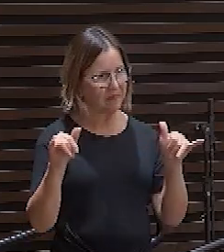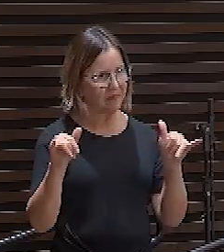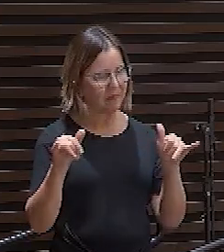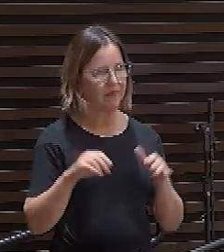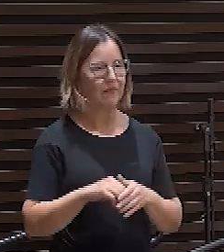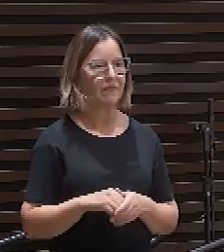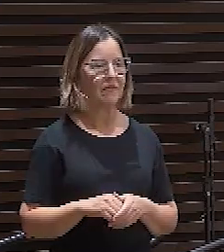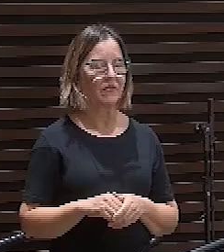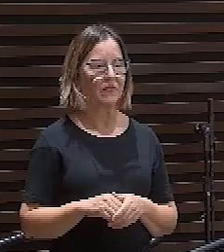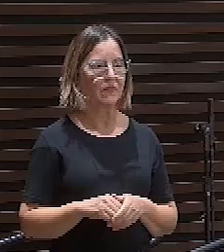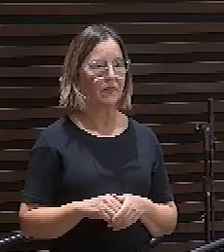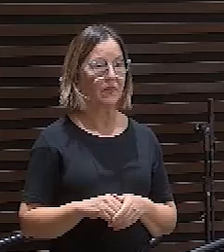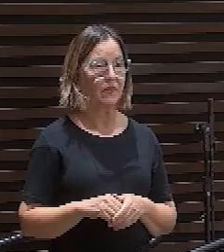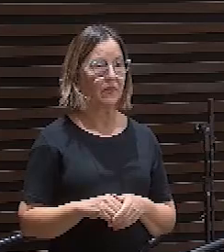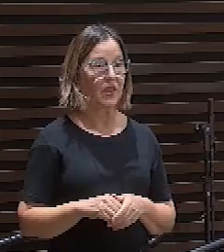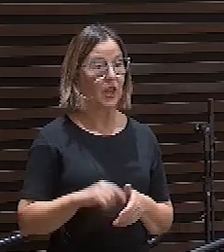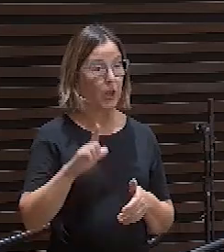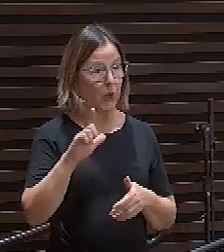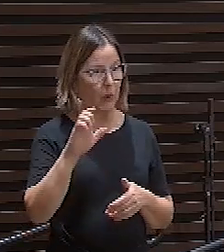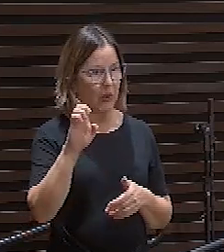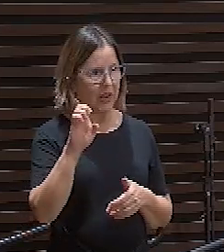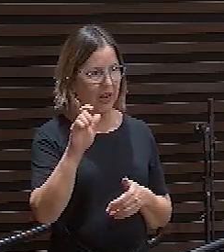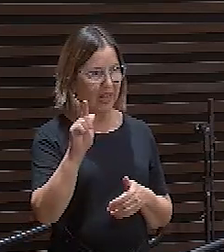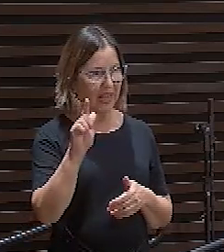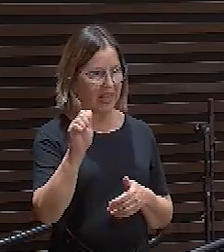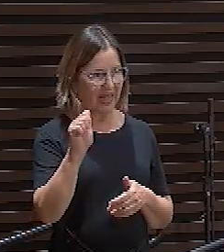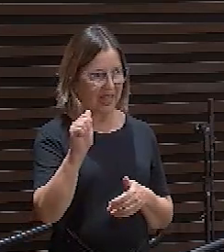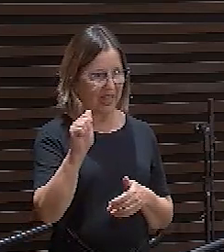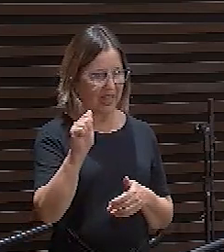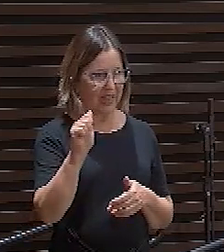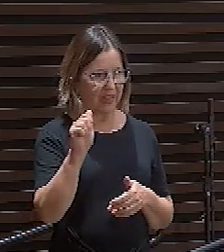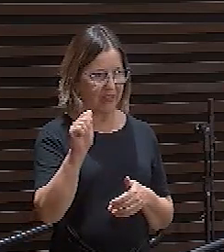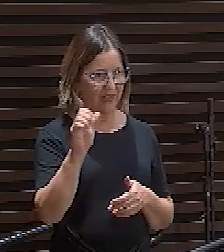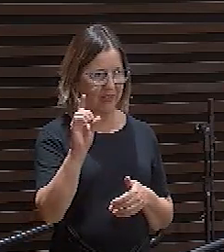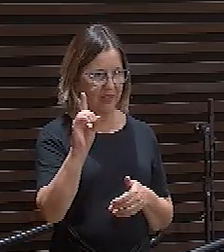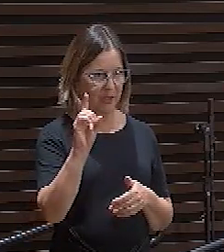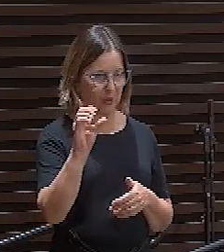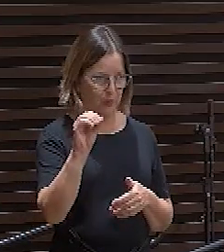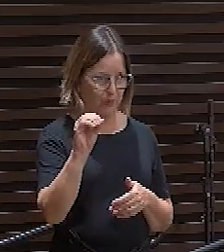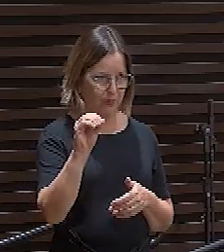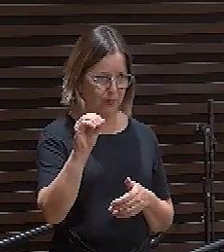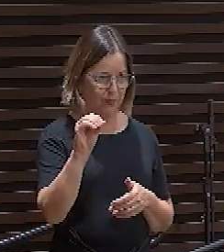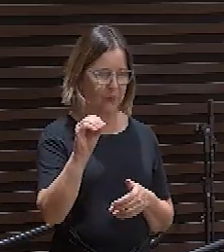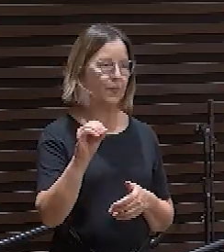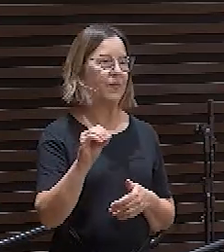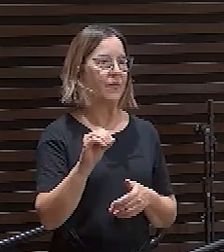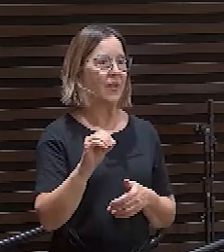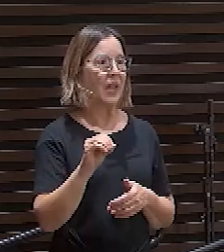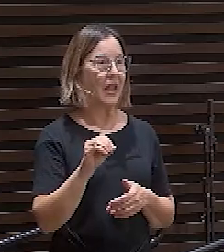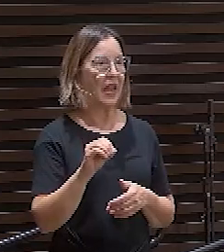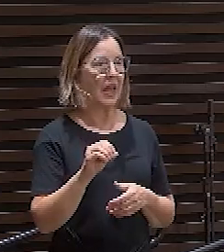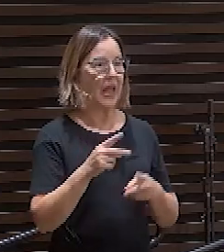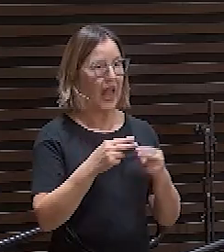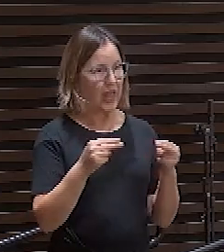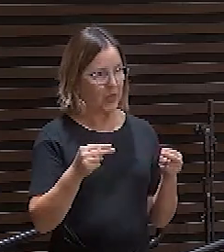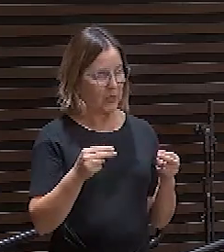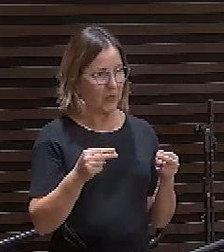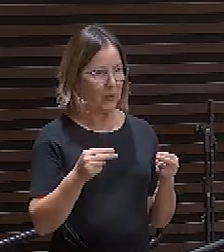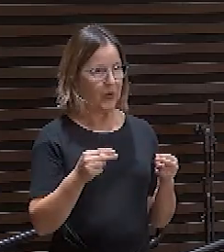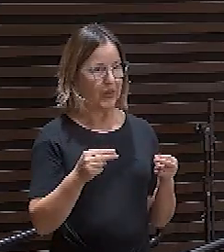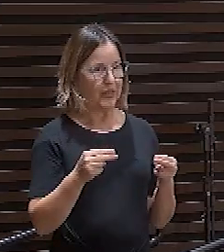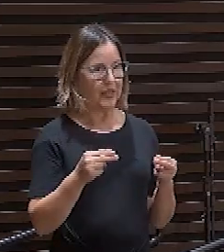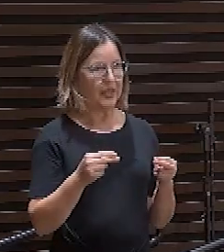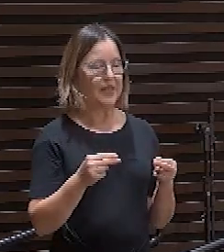Já o legado são os princípios de vida colocados em nossos corações por Deus por meio de Cristo e pela revelação